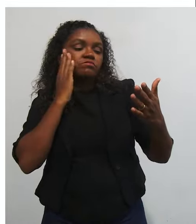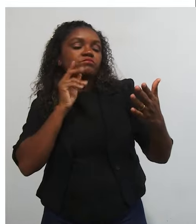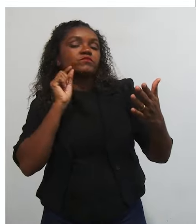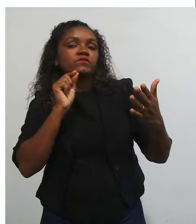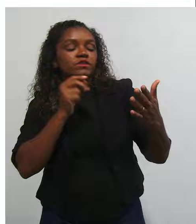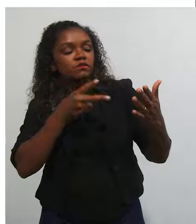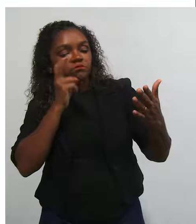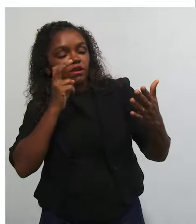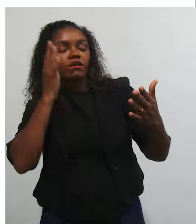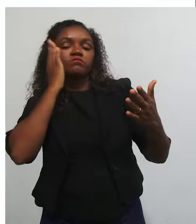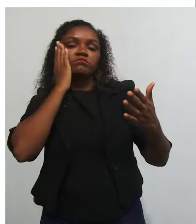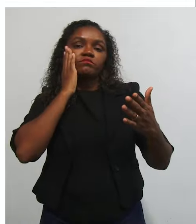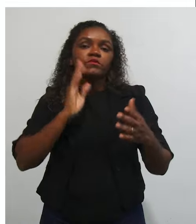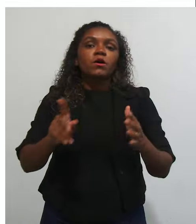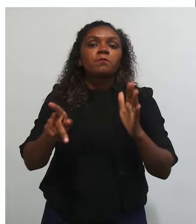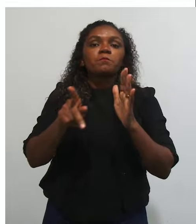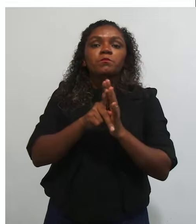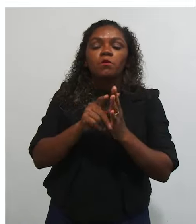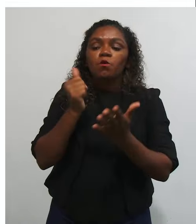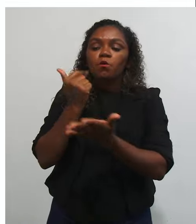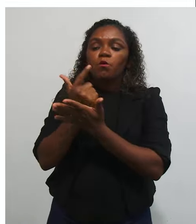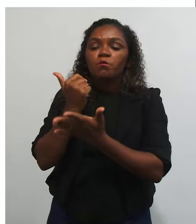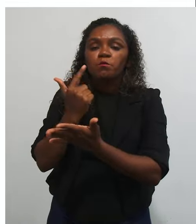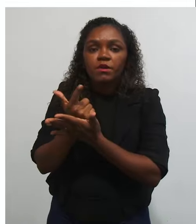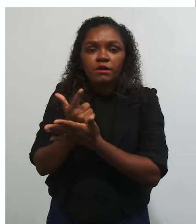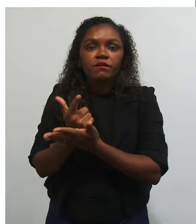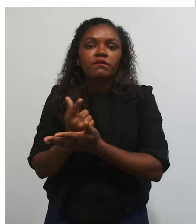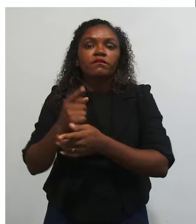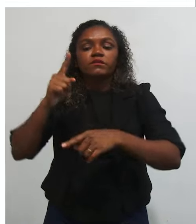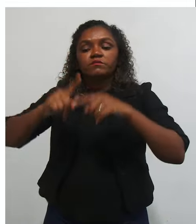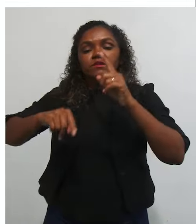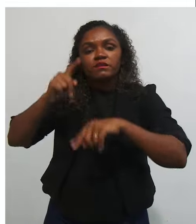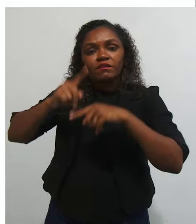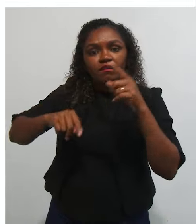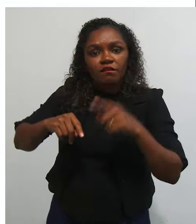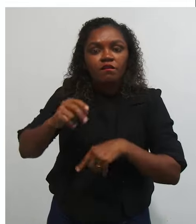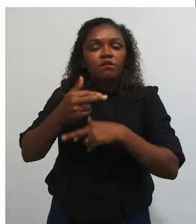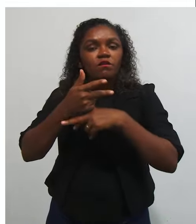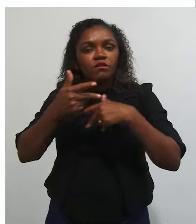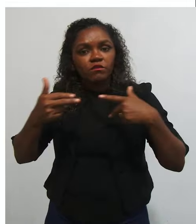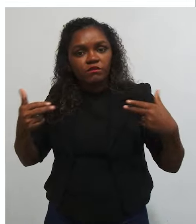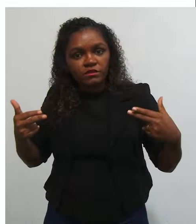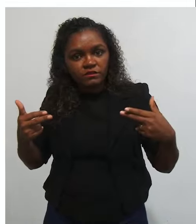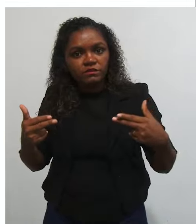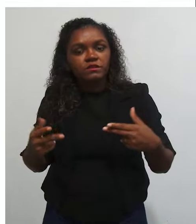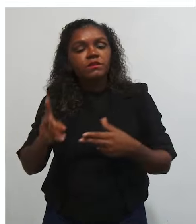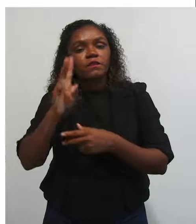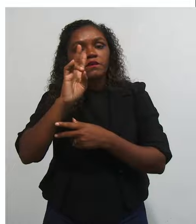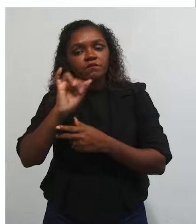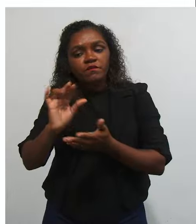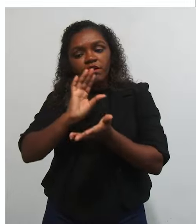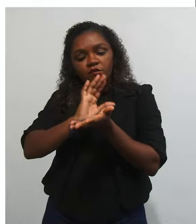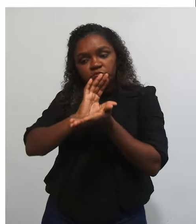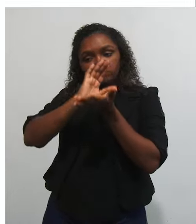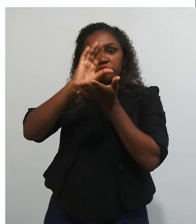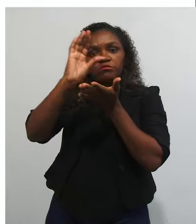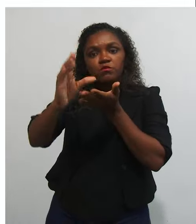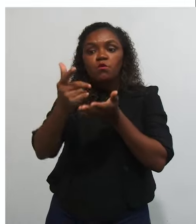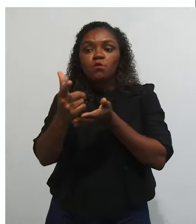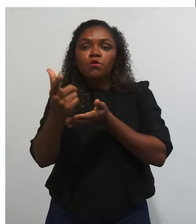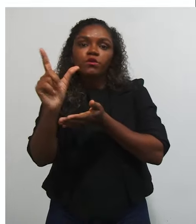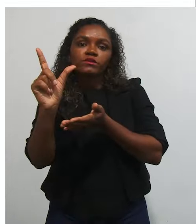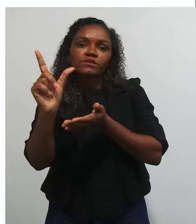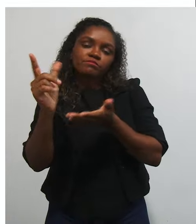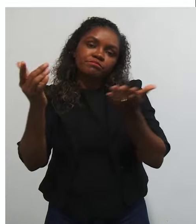irá realizar o processo de compra, de execução da despesa, ou irá repassar esse recurso para outro